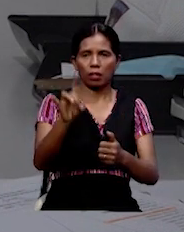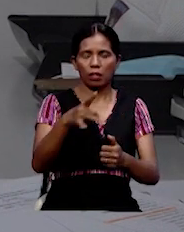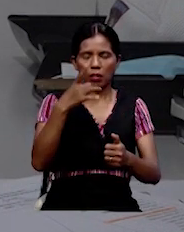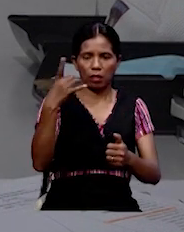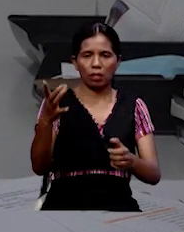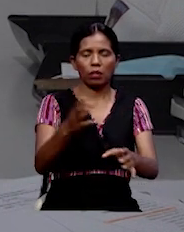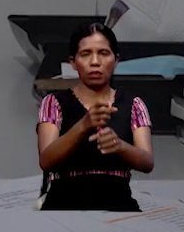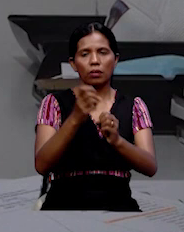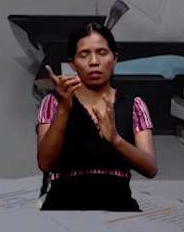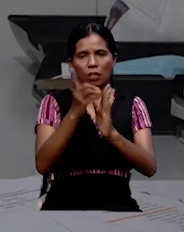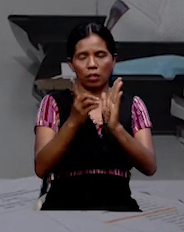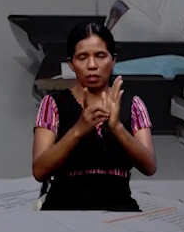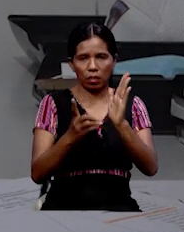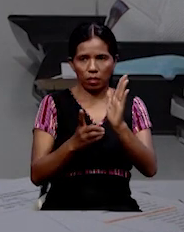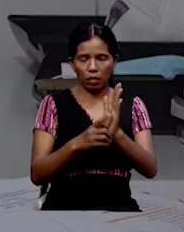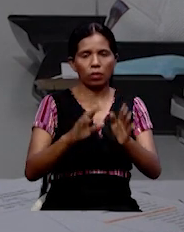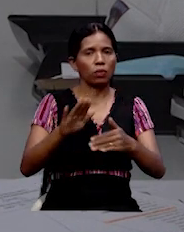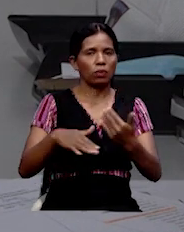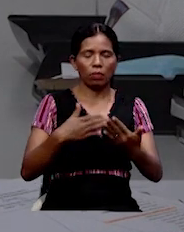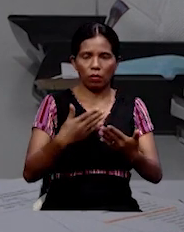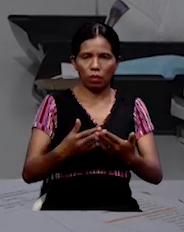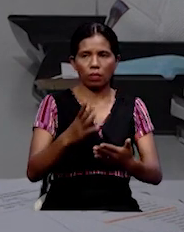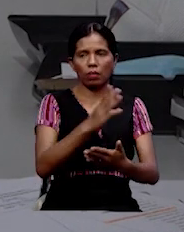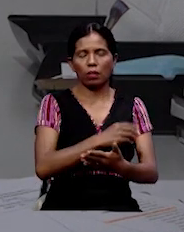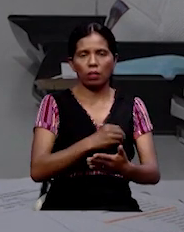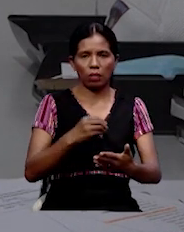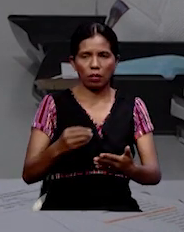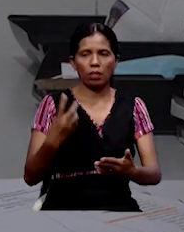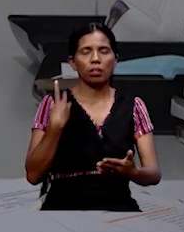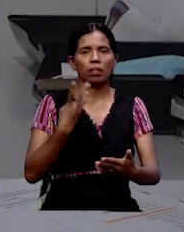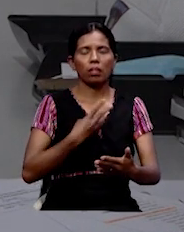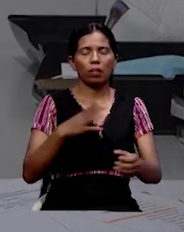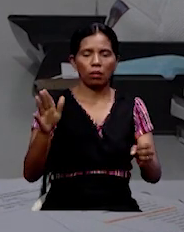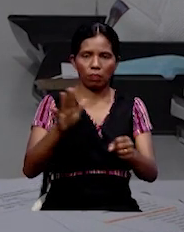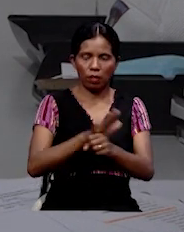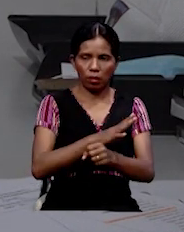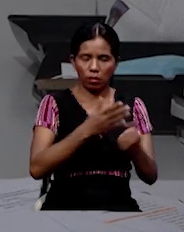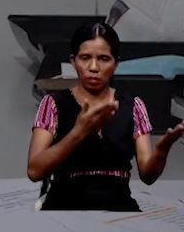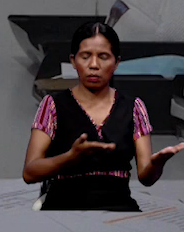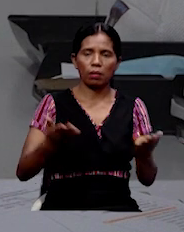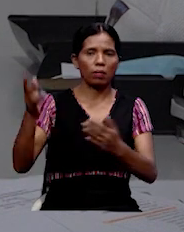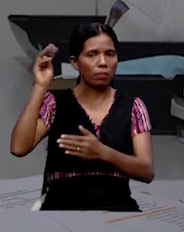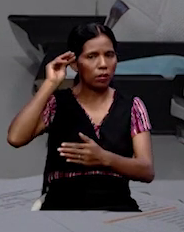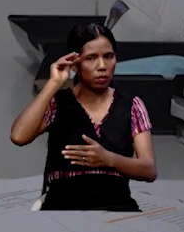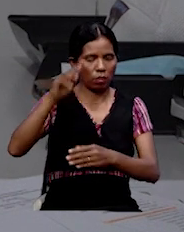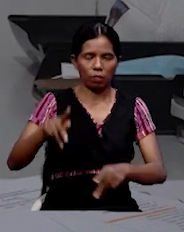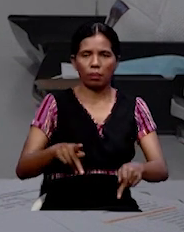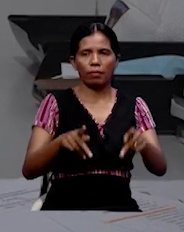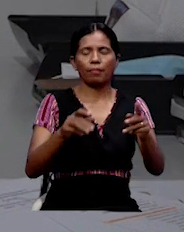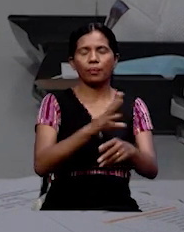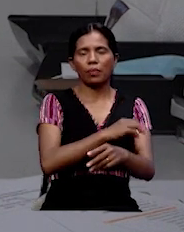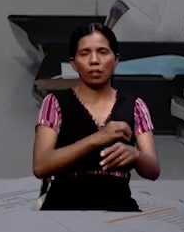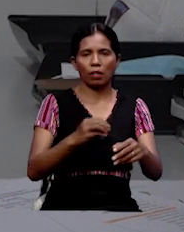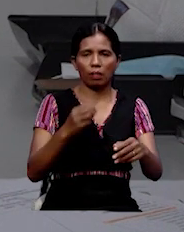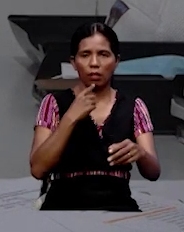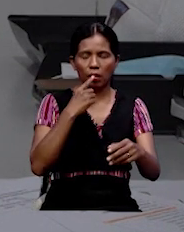recolha. Dados outro, no altos balu que está completo, se saiba Ministério Público. Inspetor Domingo Sarmento Gam